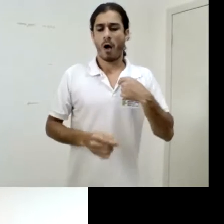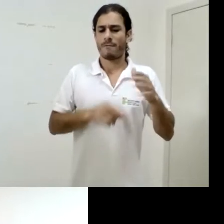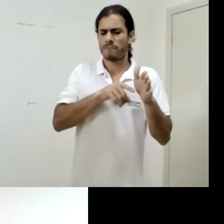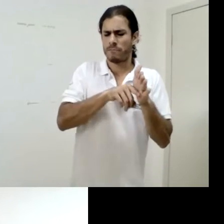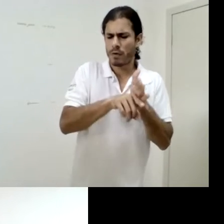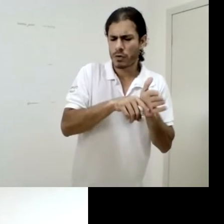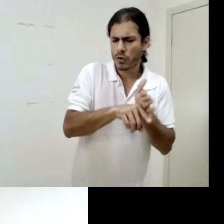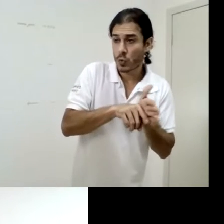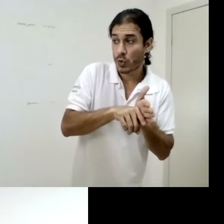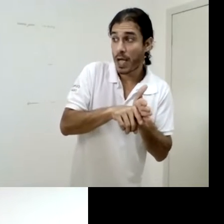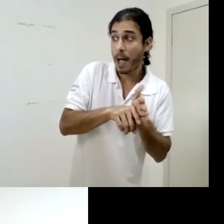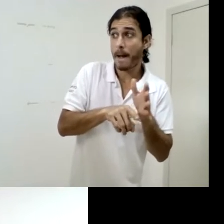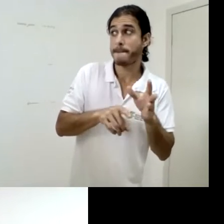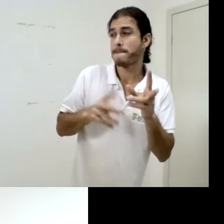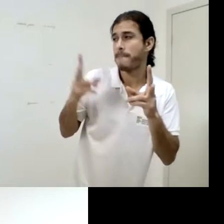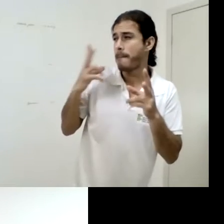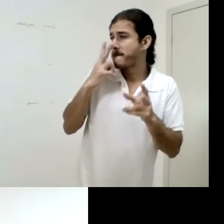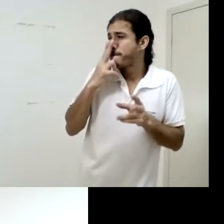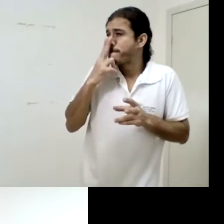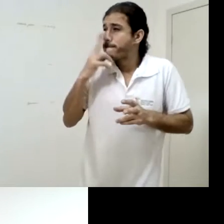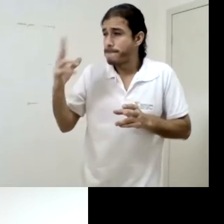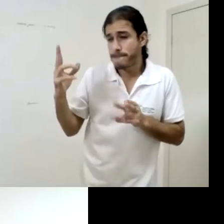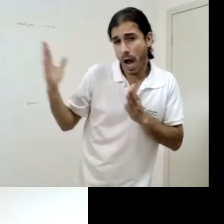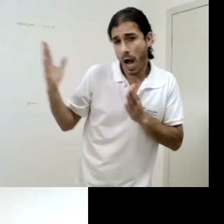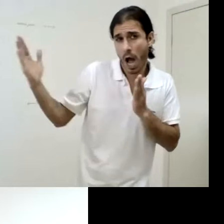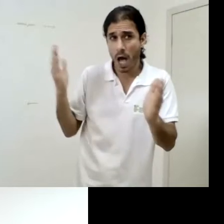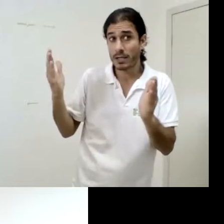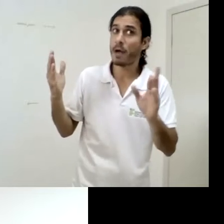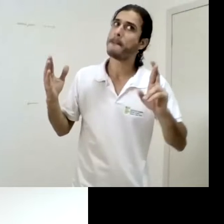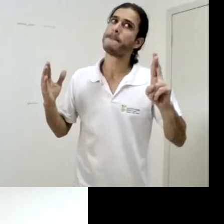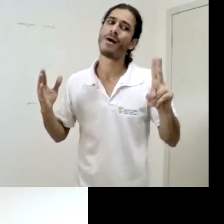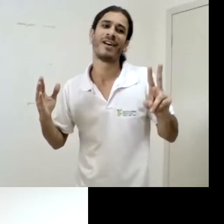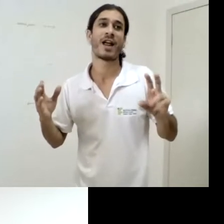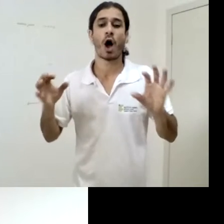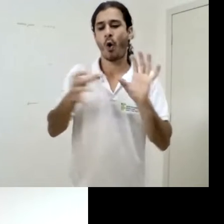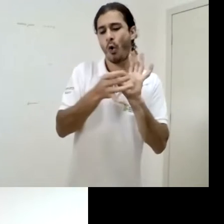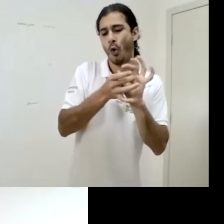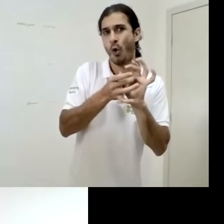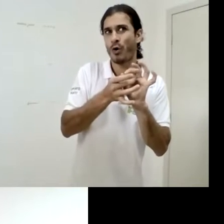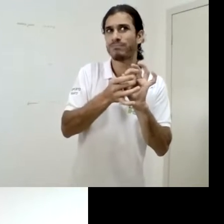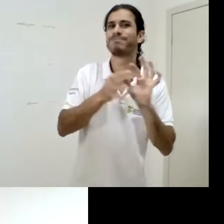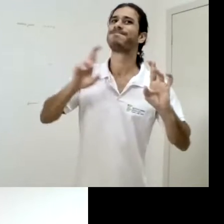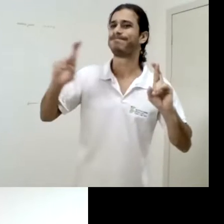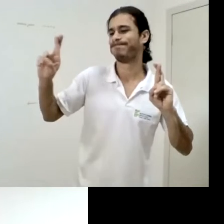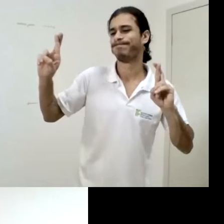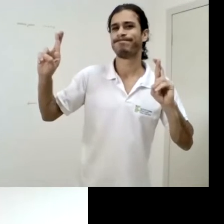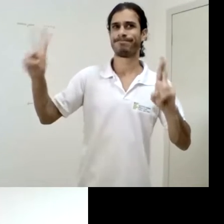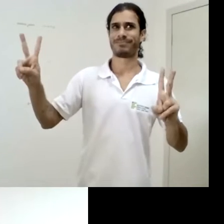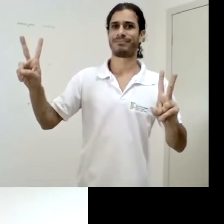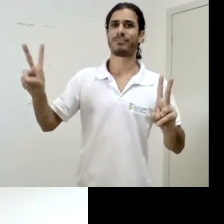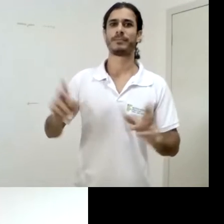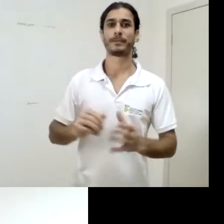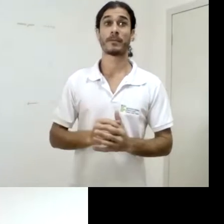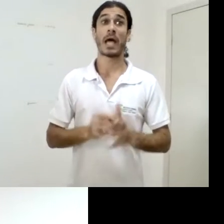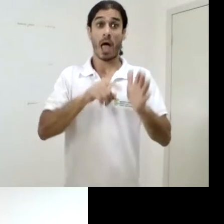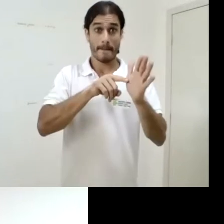mas num contexto diferenciado? Pode ser. Eu posso fazer pesquisa, sim? Deixar? Demarcar.